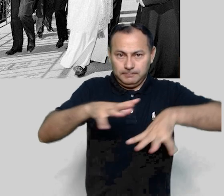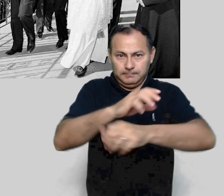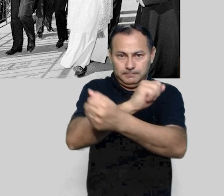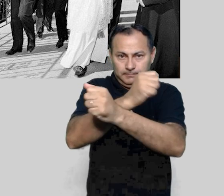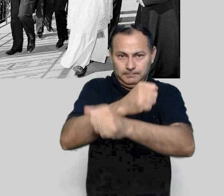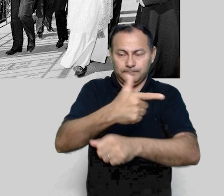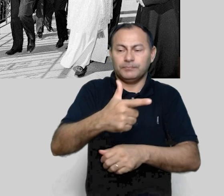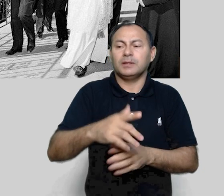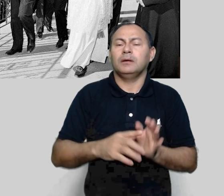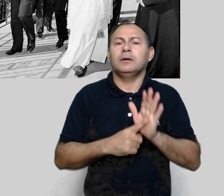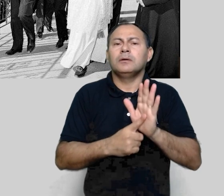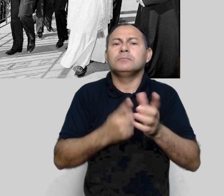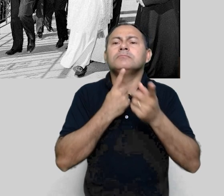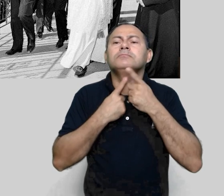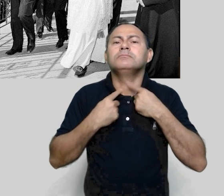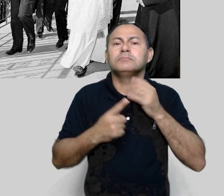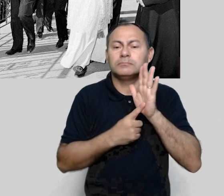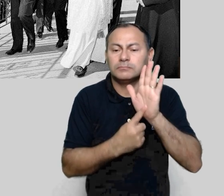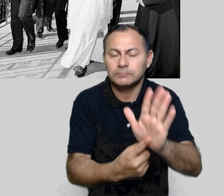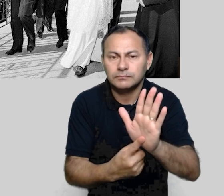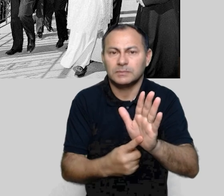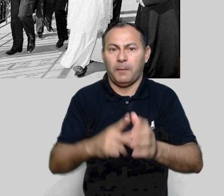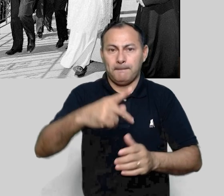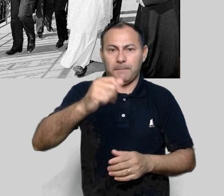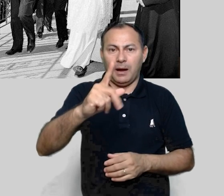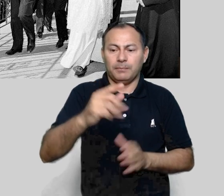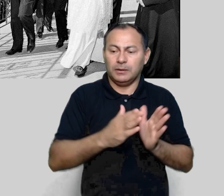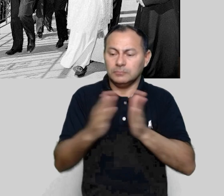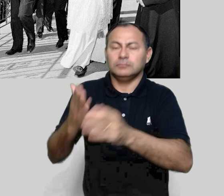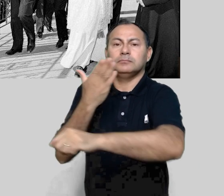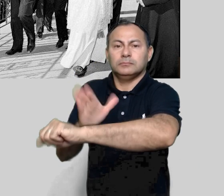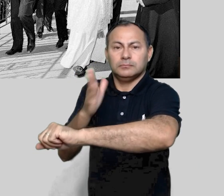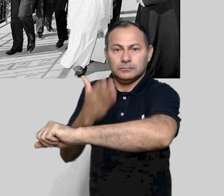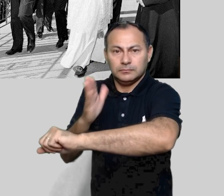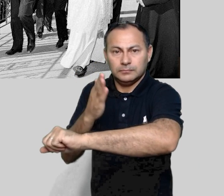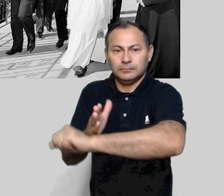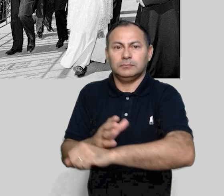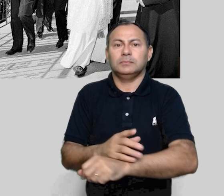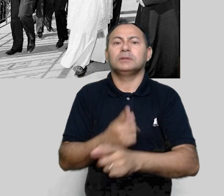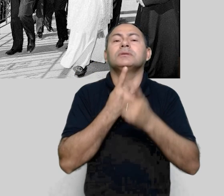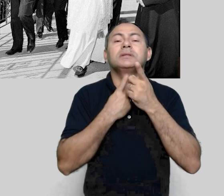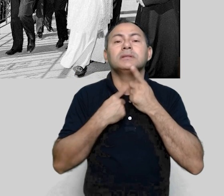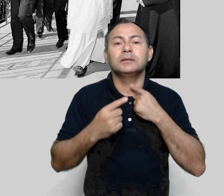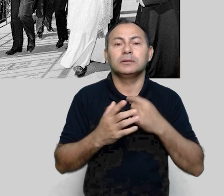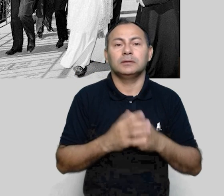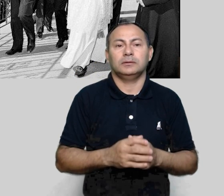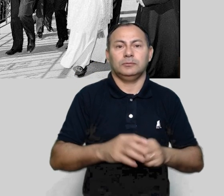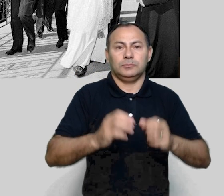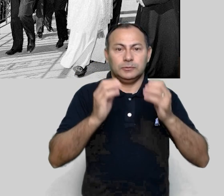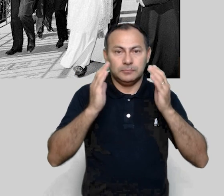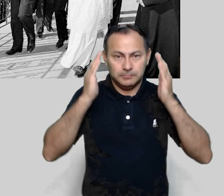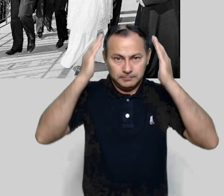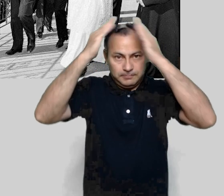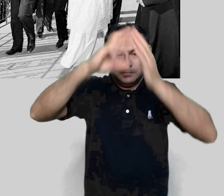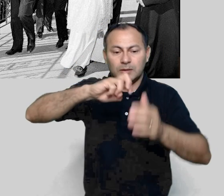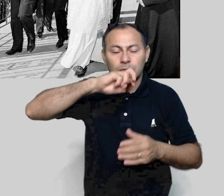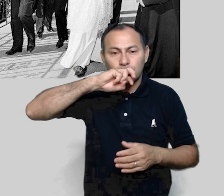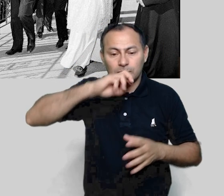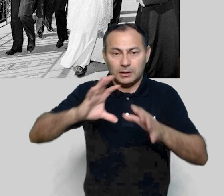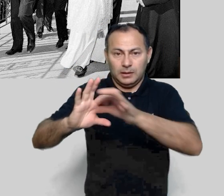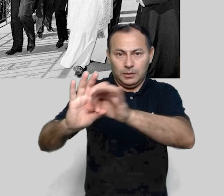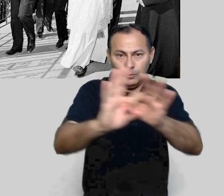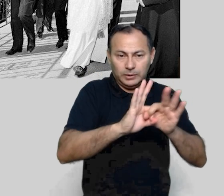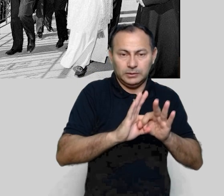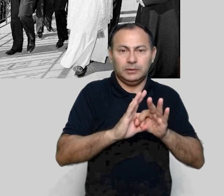desejo do Papa a passar à fase de aplicação dos desejos dos bispos